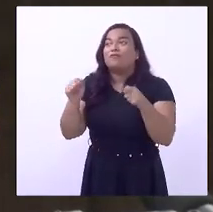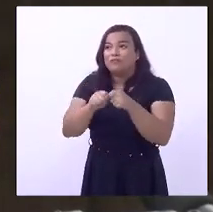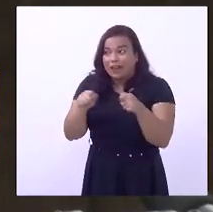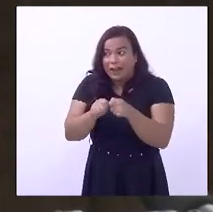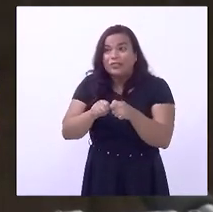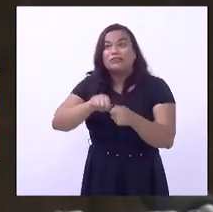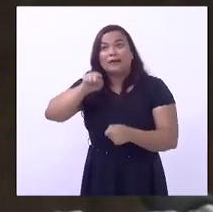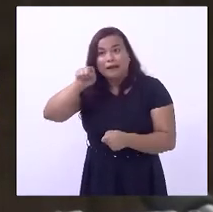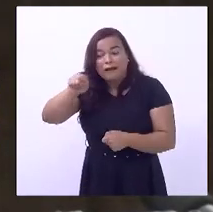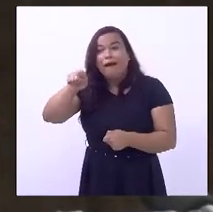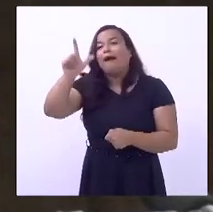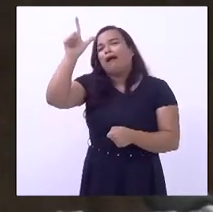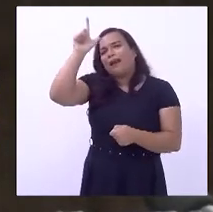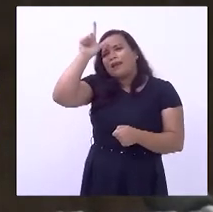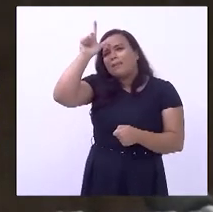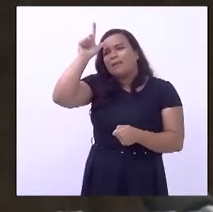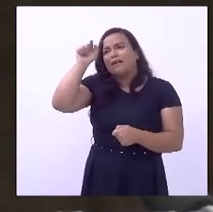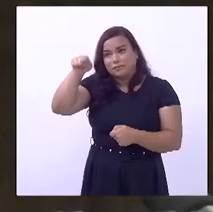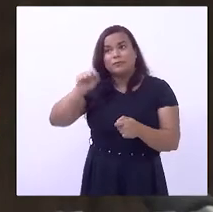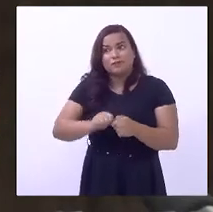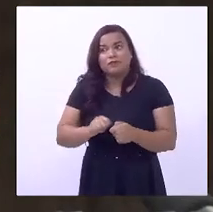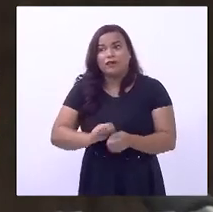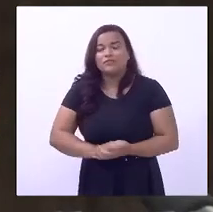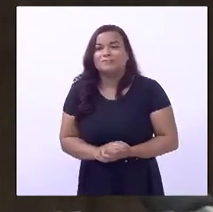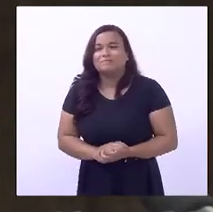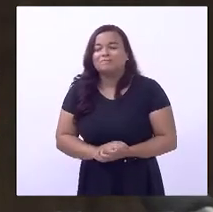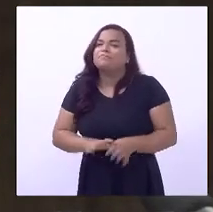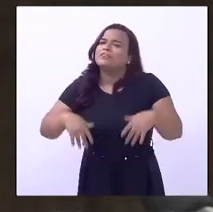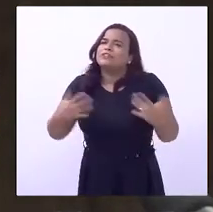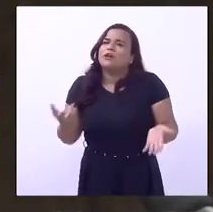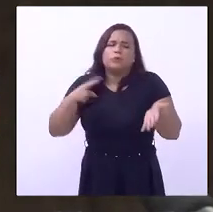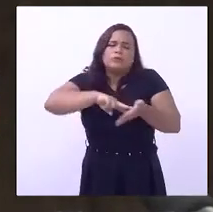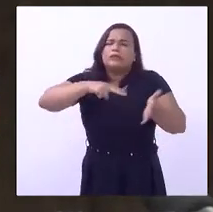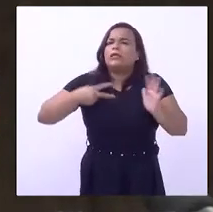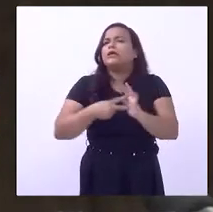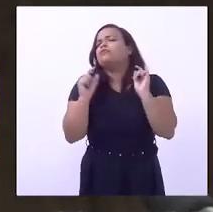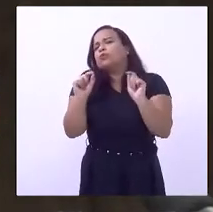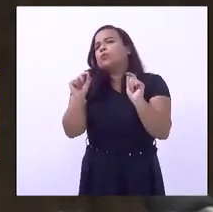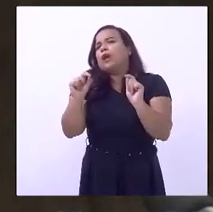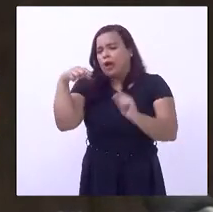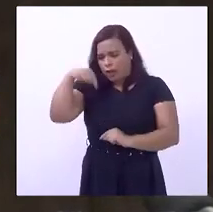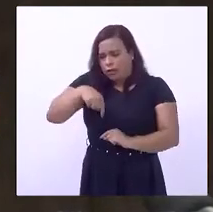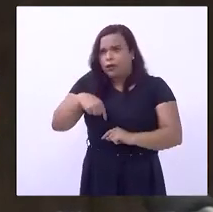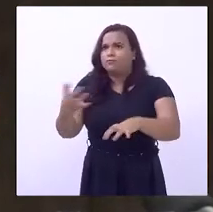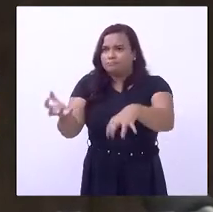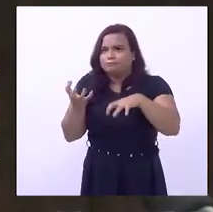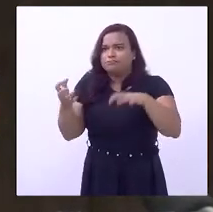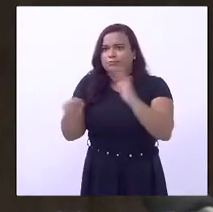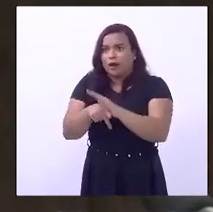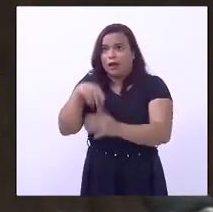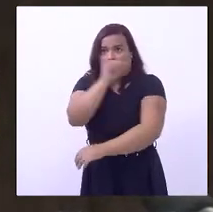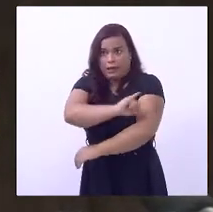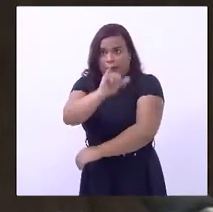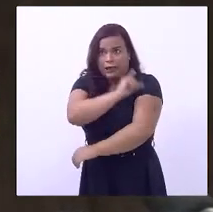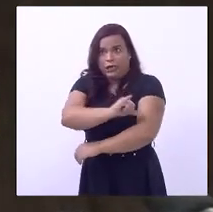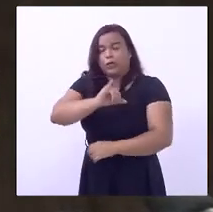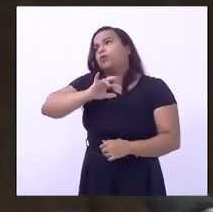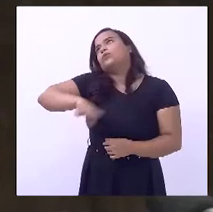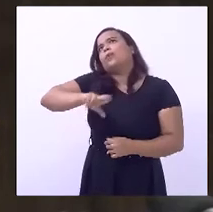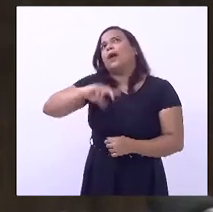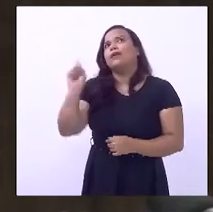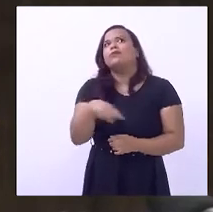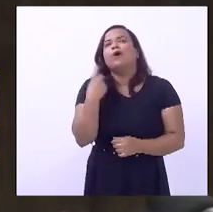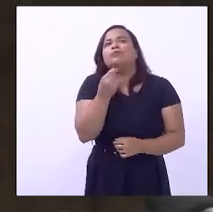Não significa, senhor presidente, que nós, parlamento do Rio de Janeiro, não sejamos absolutamente